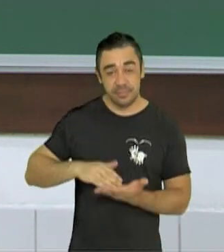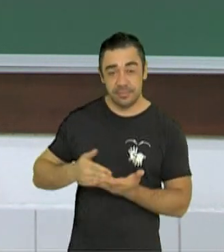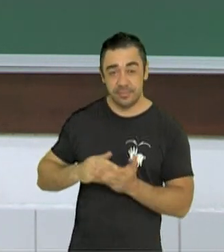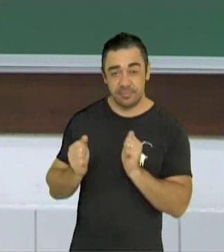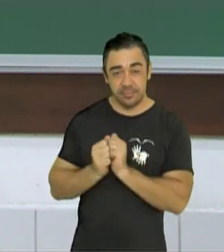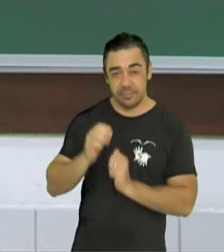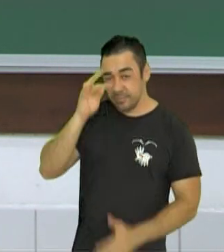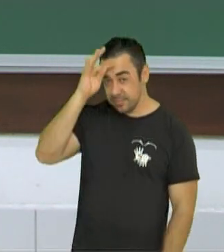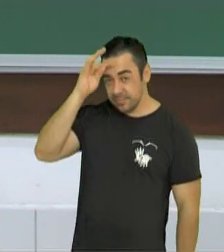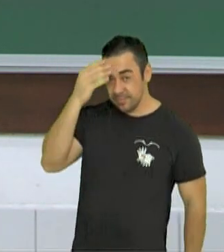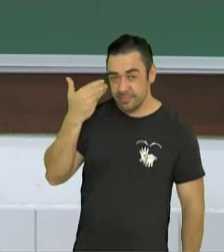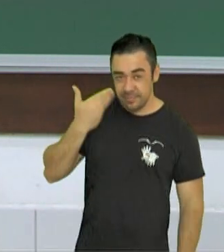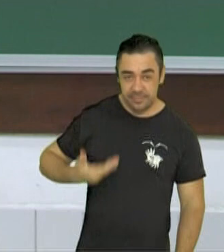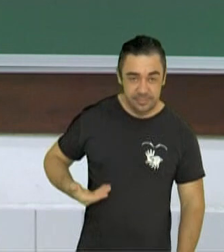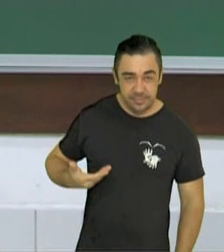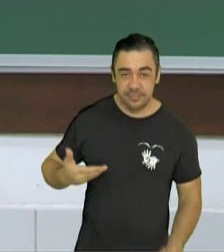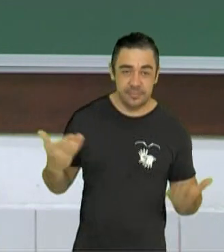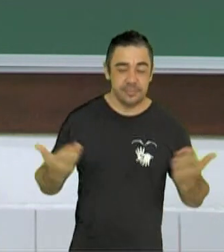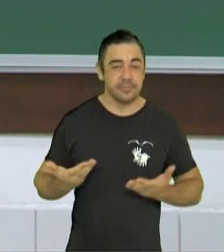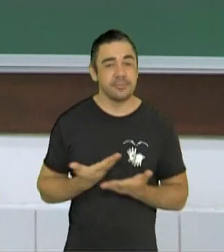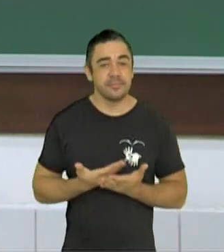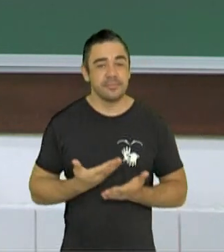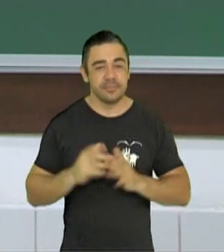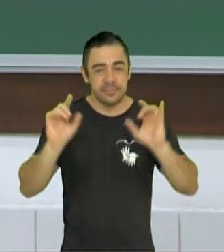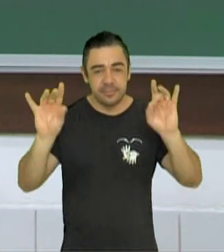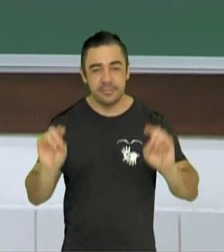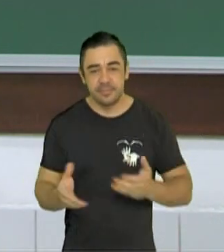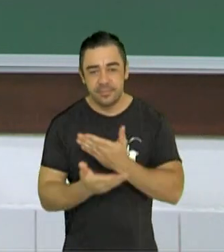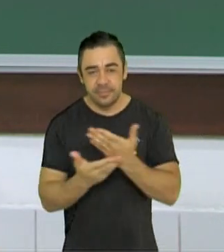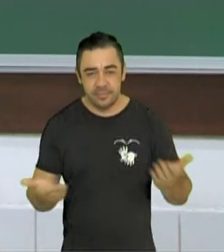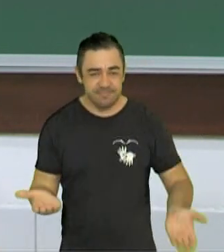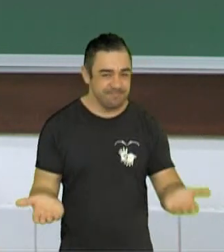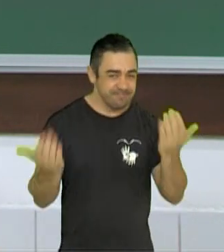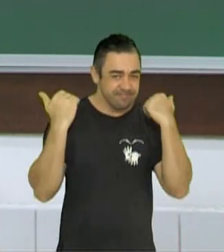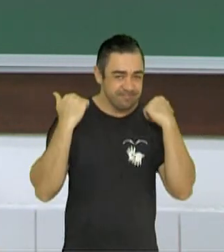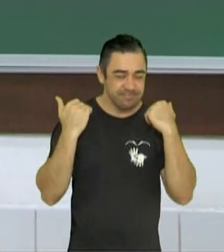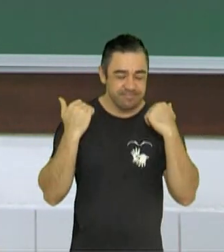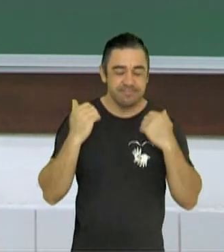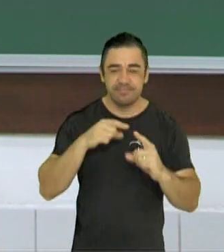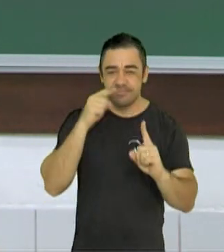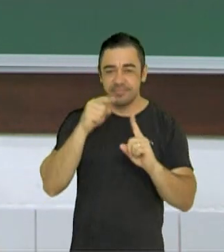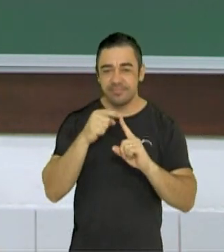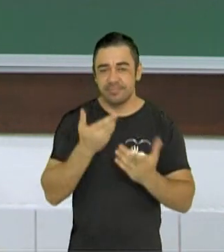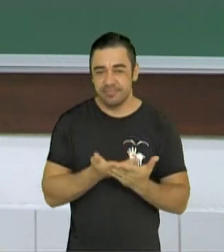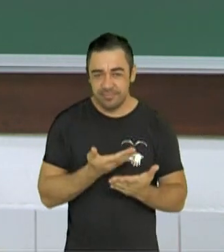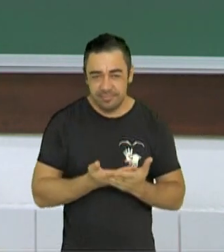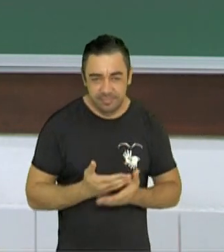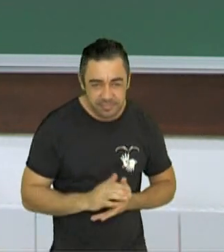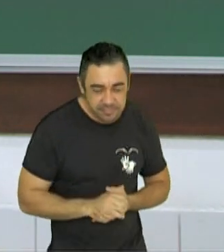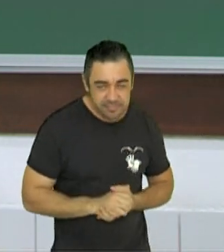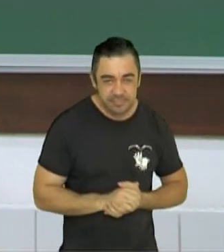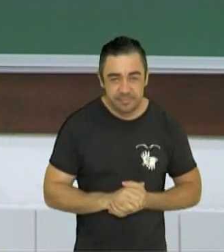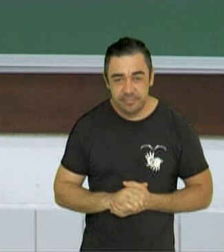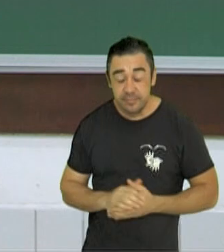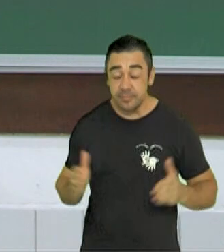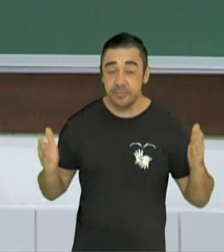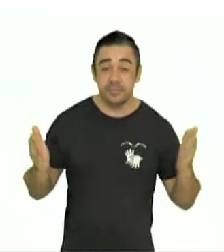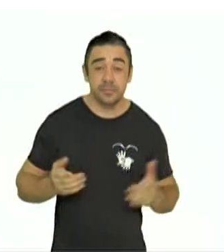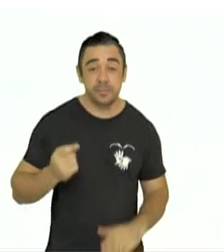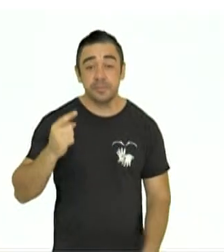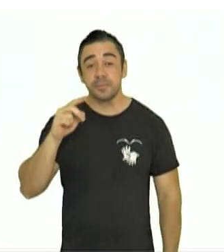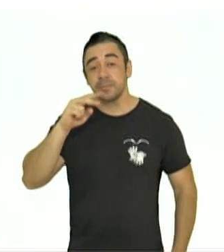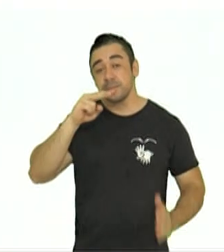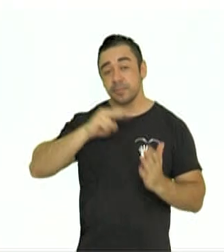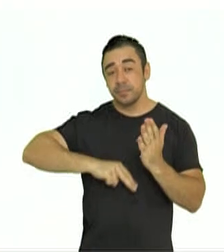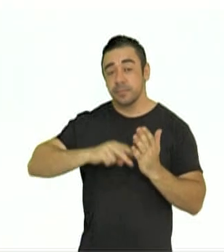Tiago e a gente veio aqui preparar uma aula toda especial para você. Vamos lá? Vamos para os objetivos da nossa aula? Hoje nós vamos